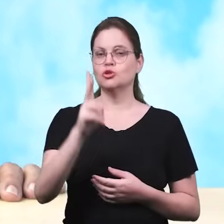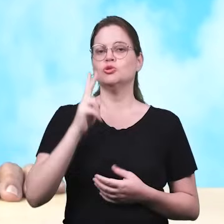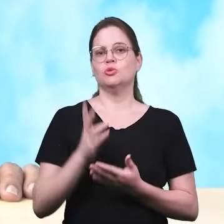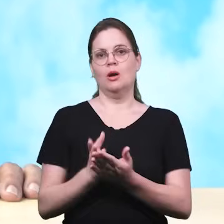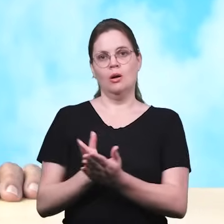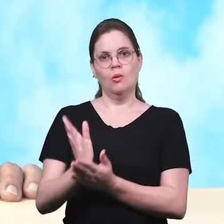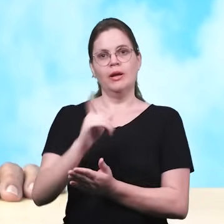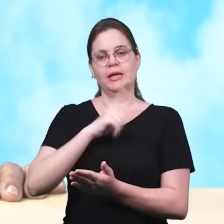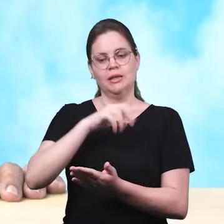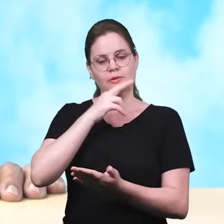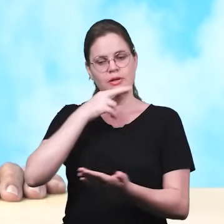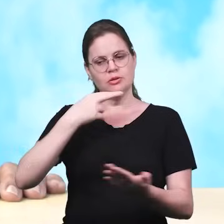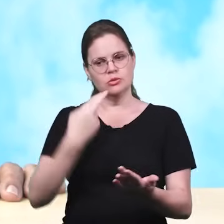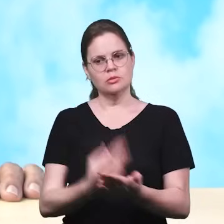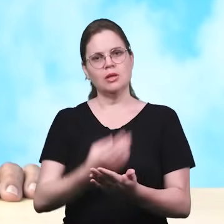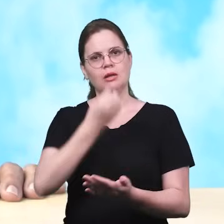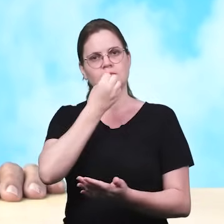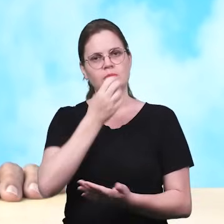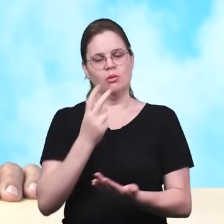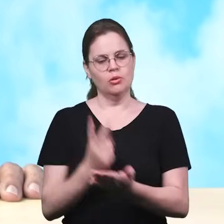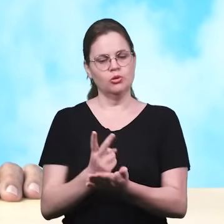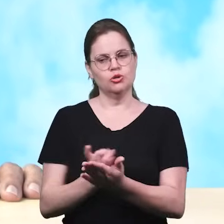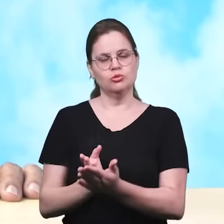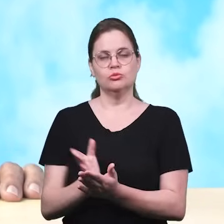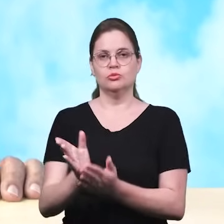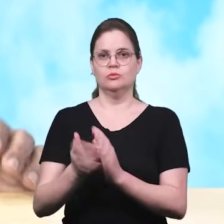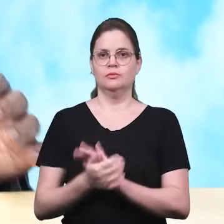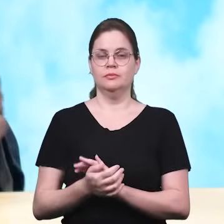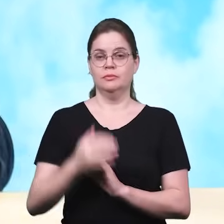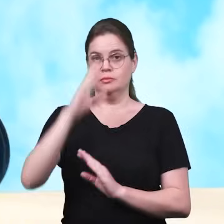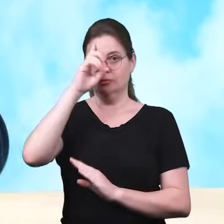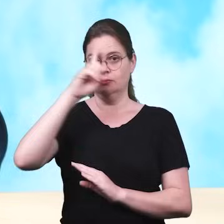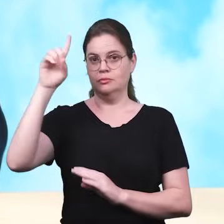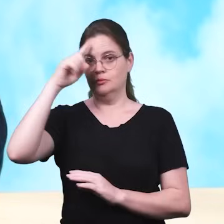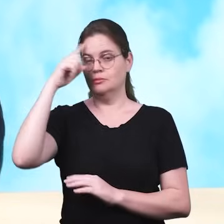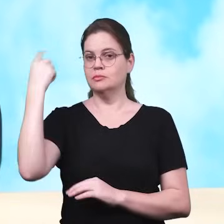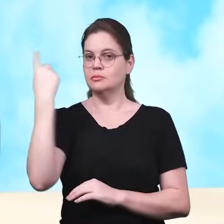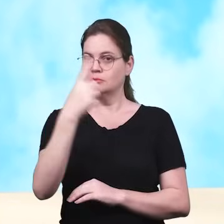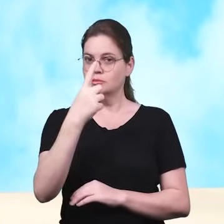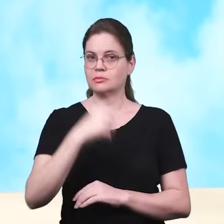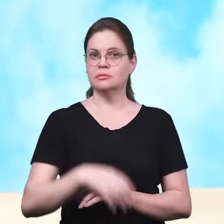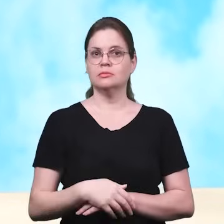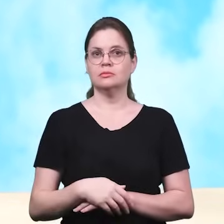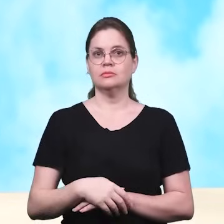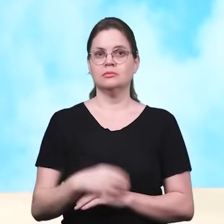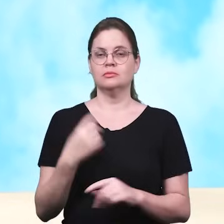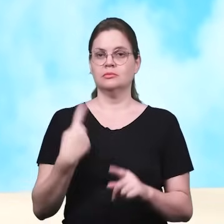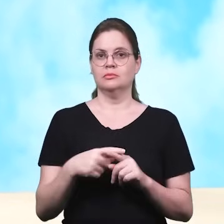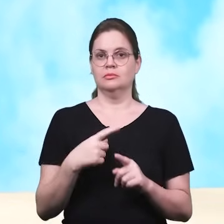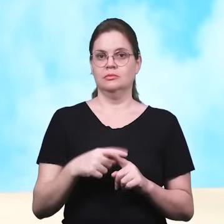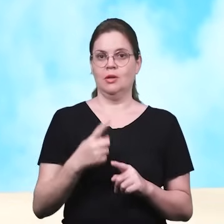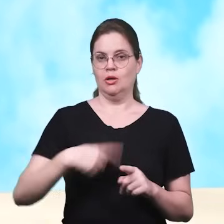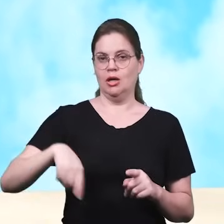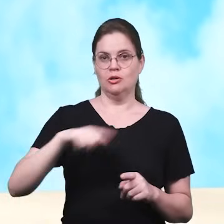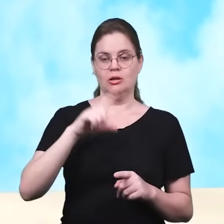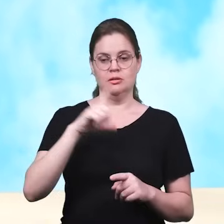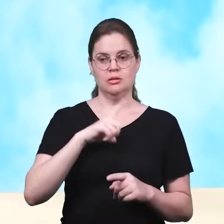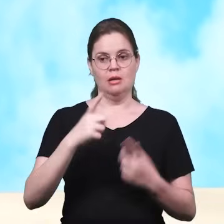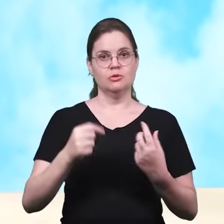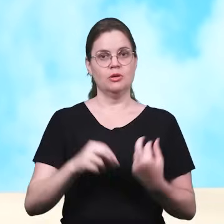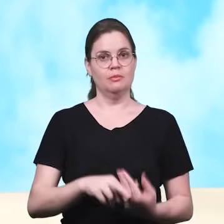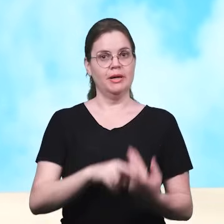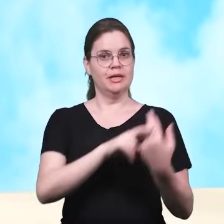permaneça. É uma responsabilidade, é uma ordenação de Deus que Ele transfere para você, e